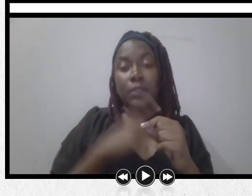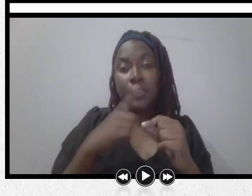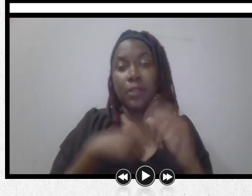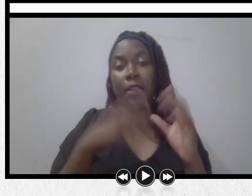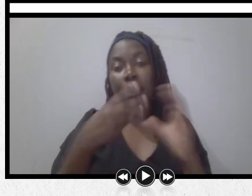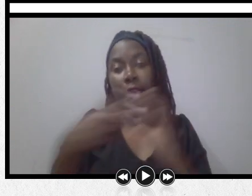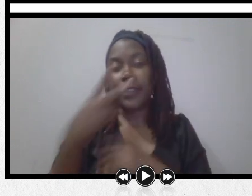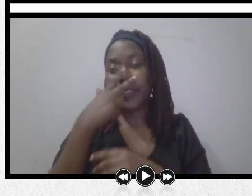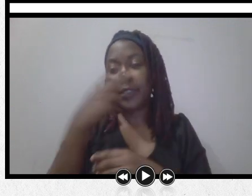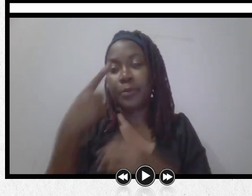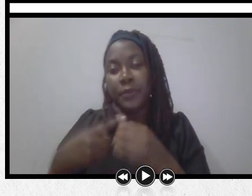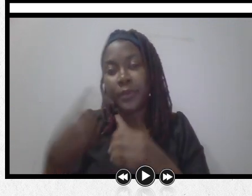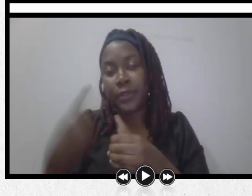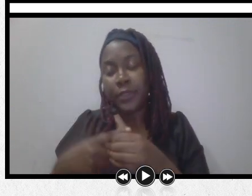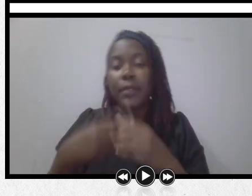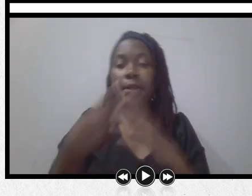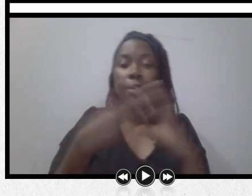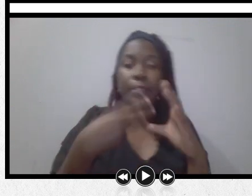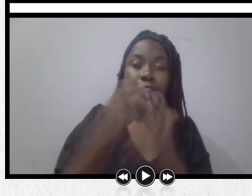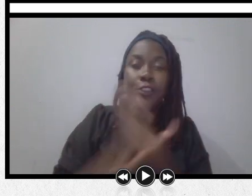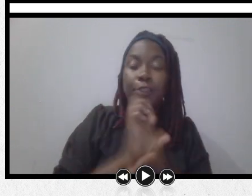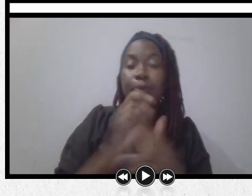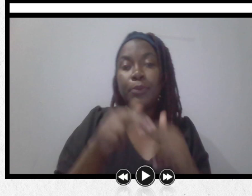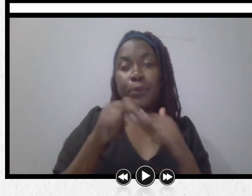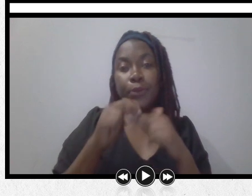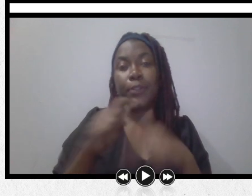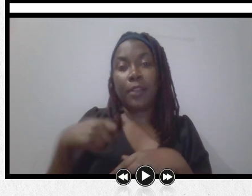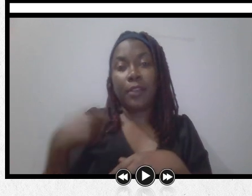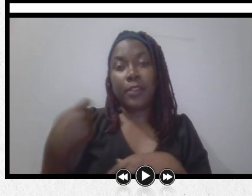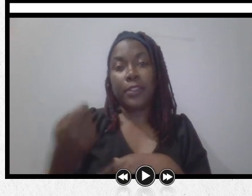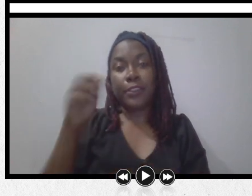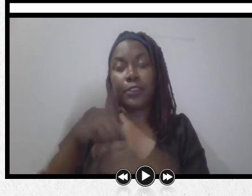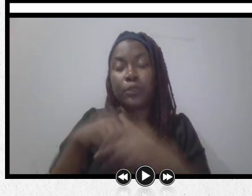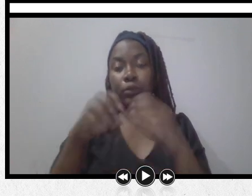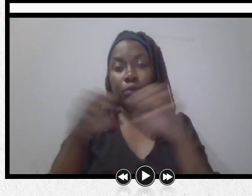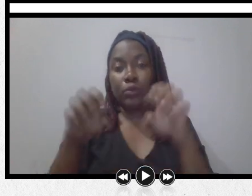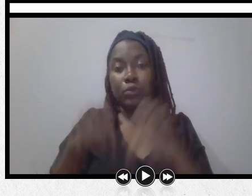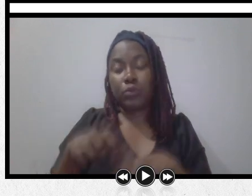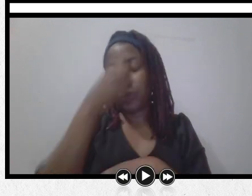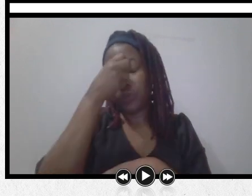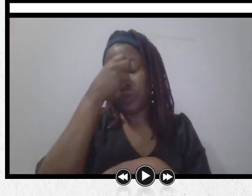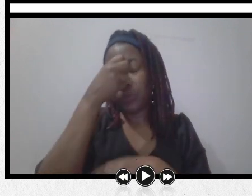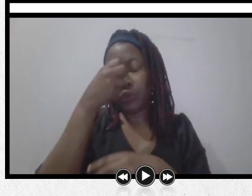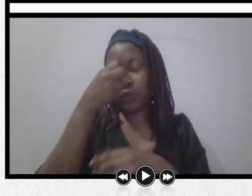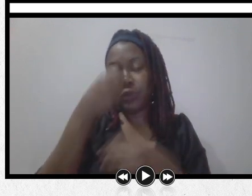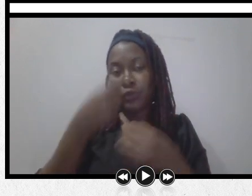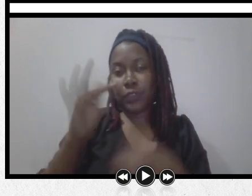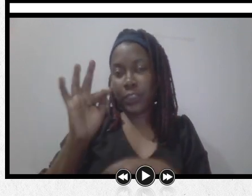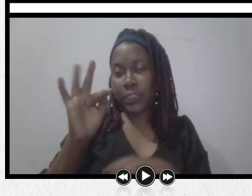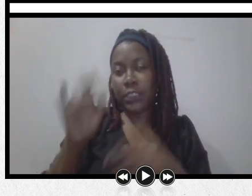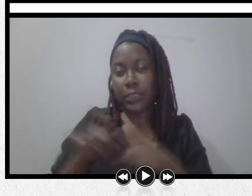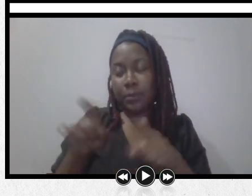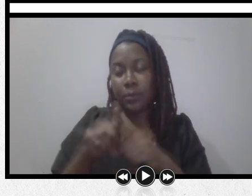características de município e tem características de estado, por isso recebe, dentro da estrutura federativa, também um ponto de destaque